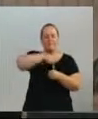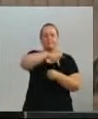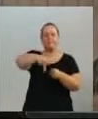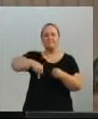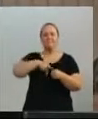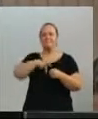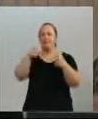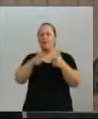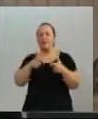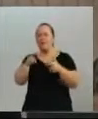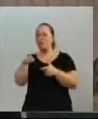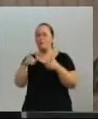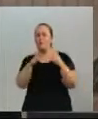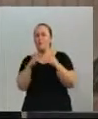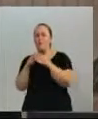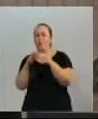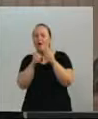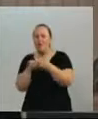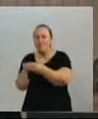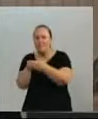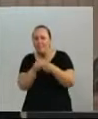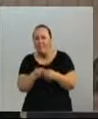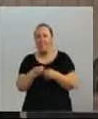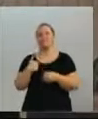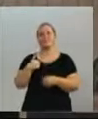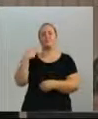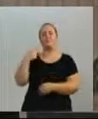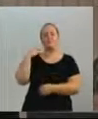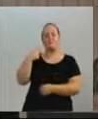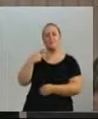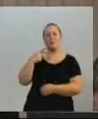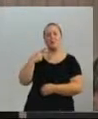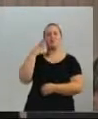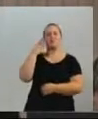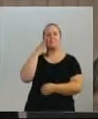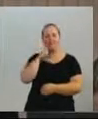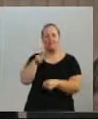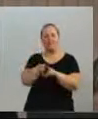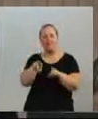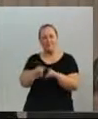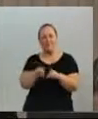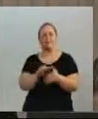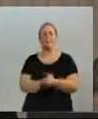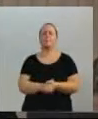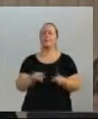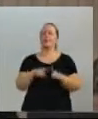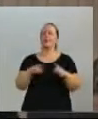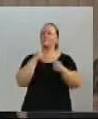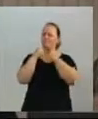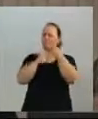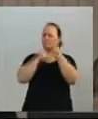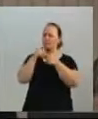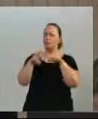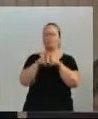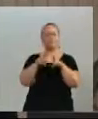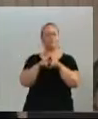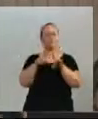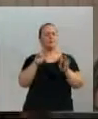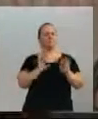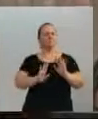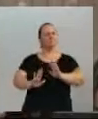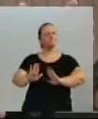Excelência é vizinho, eu, vereador Becker. Mas fica aqui, né, uma dúvida, né, e um certo temor.